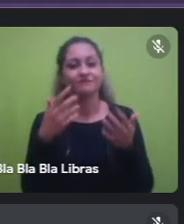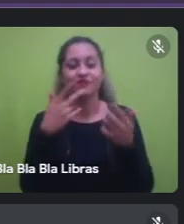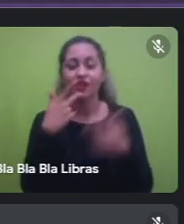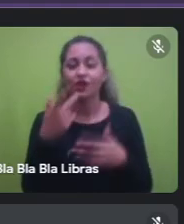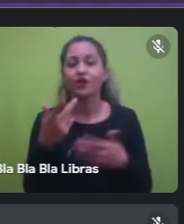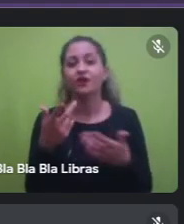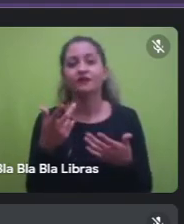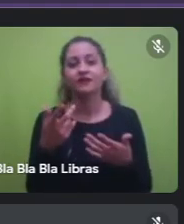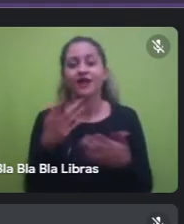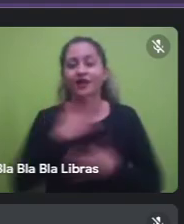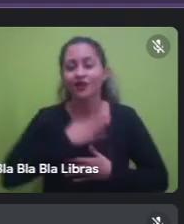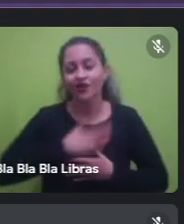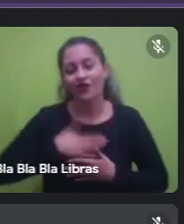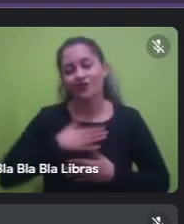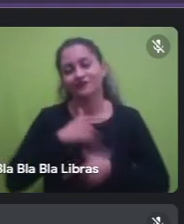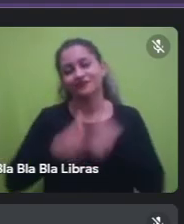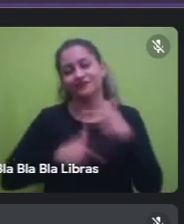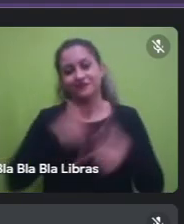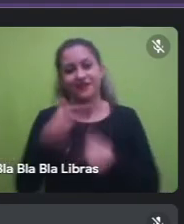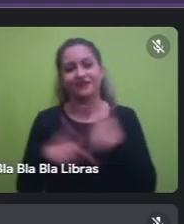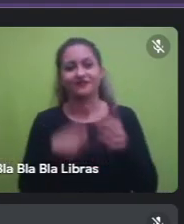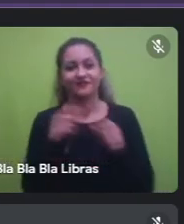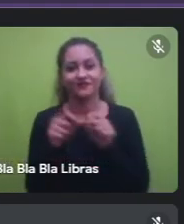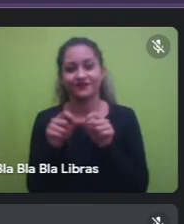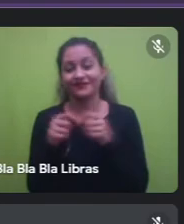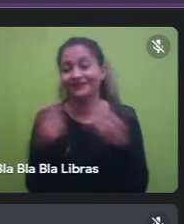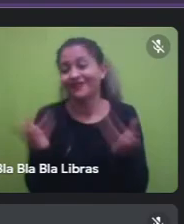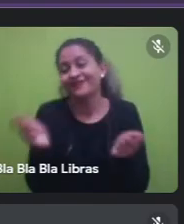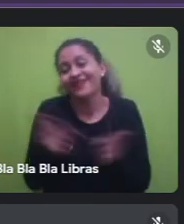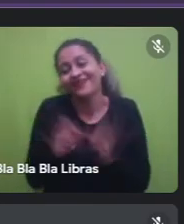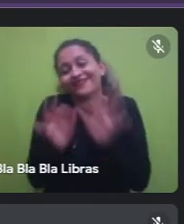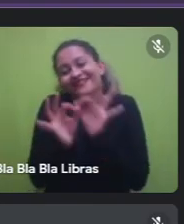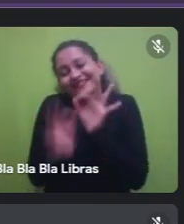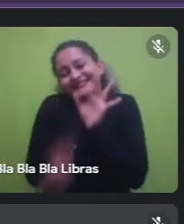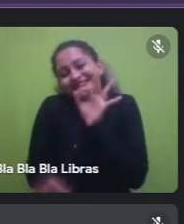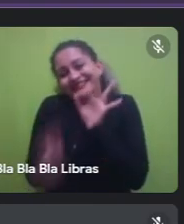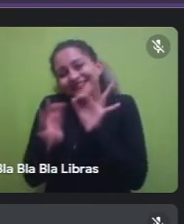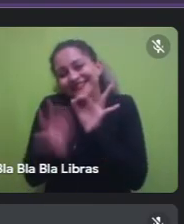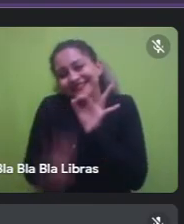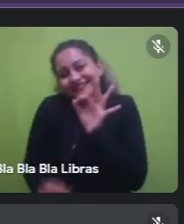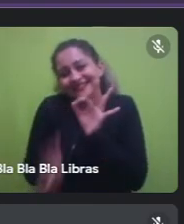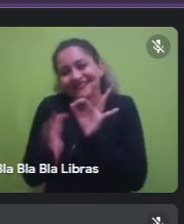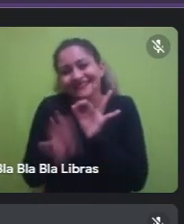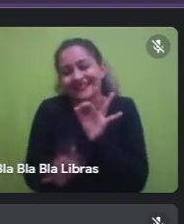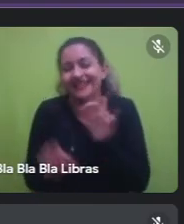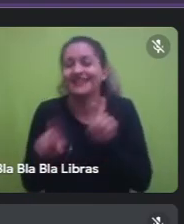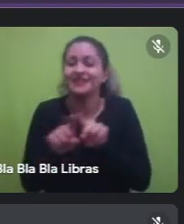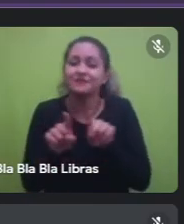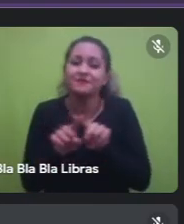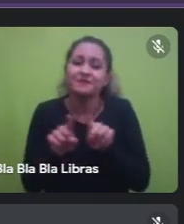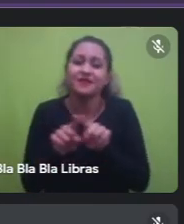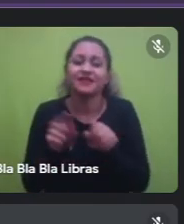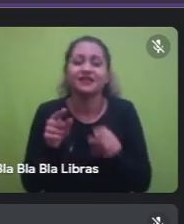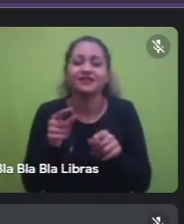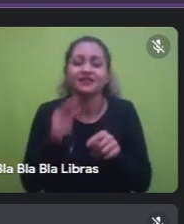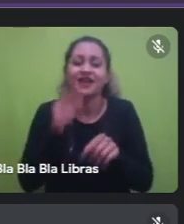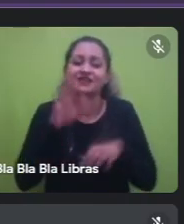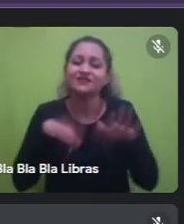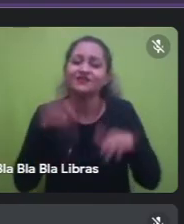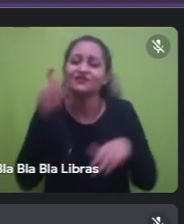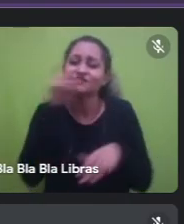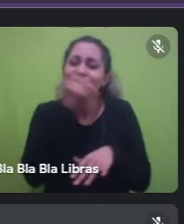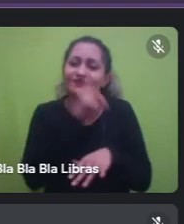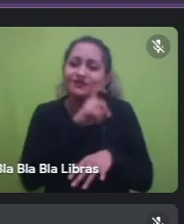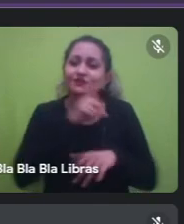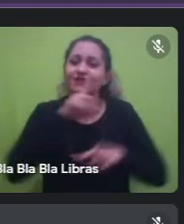gostar do que faz, né, professora, então a gente... Né, é complicado, recurso para fazer, mas a gente gosta tanto, né,